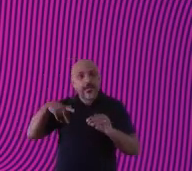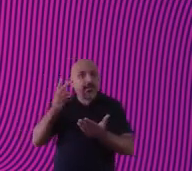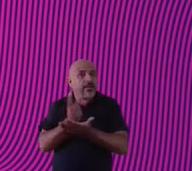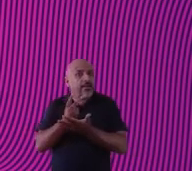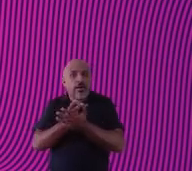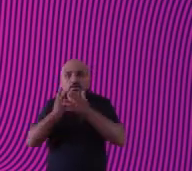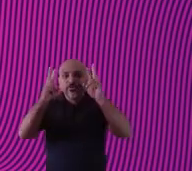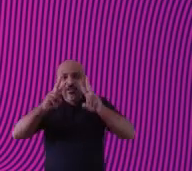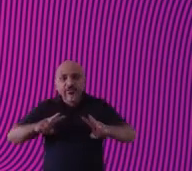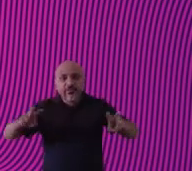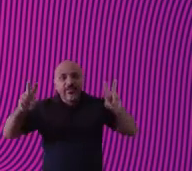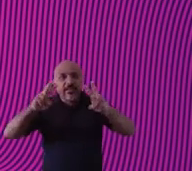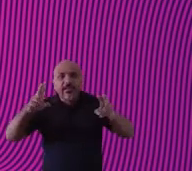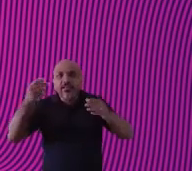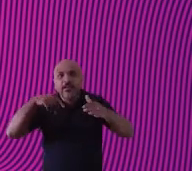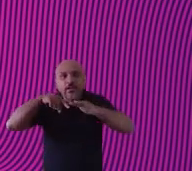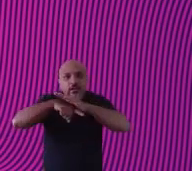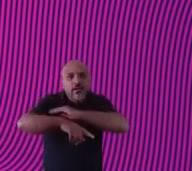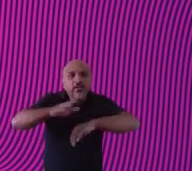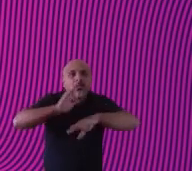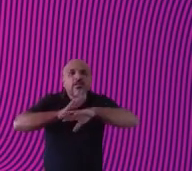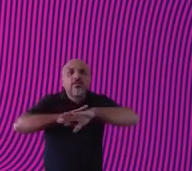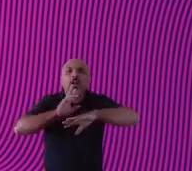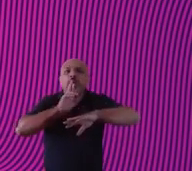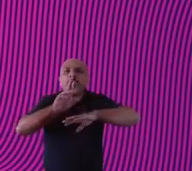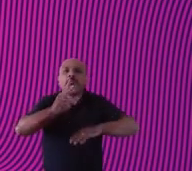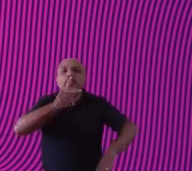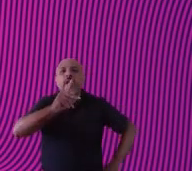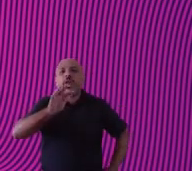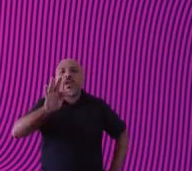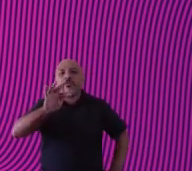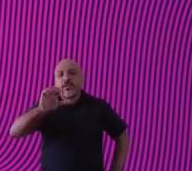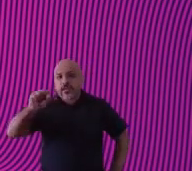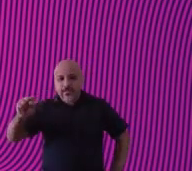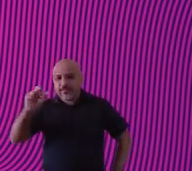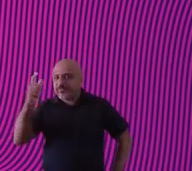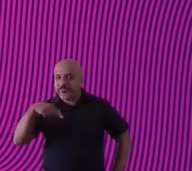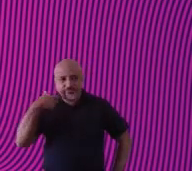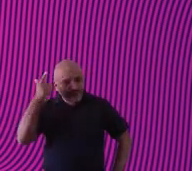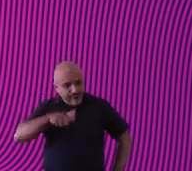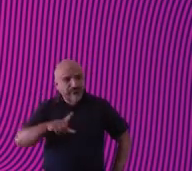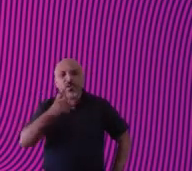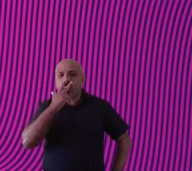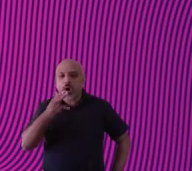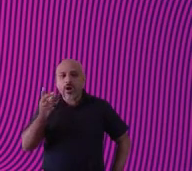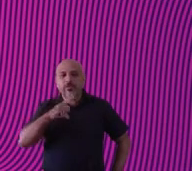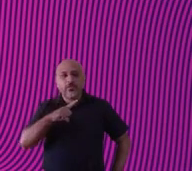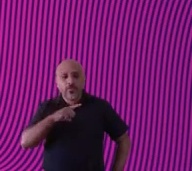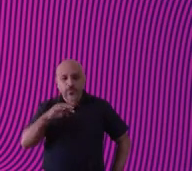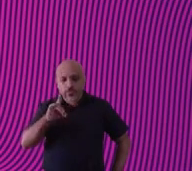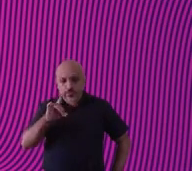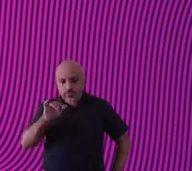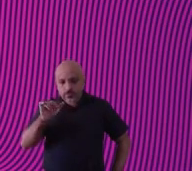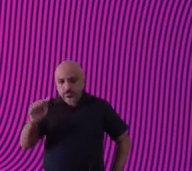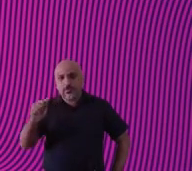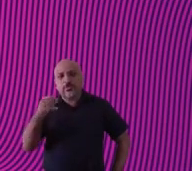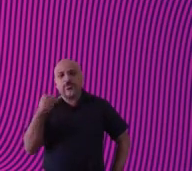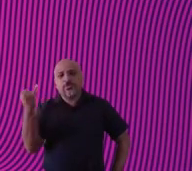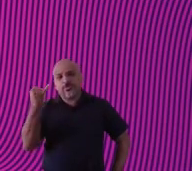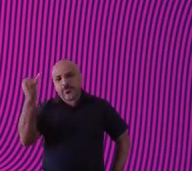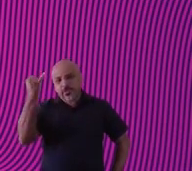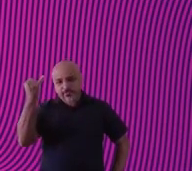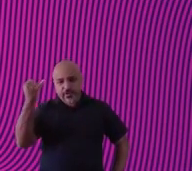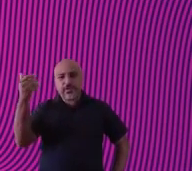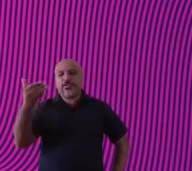aí tanto em profundidade respostas pfsrd sustentável Então eu acho que o mundo O doador tem papel importante